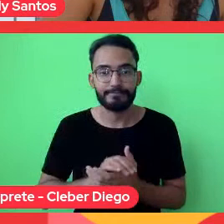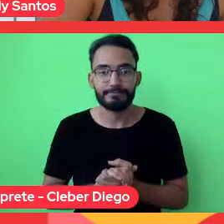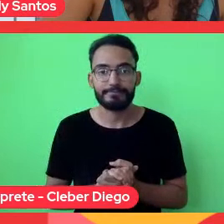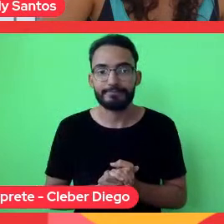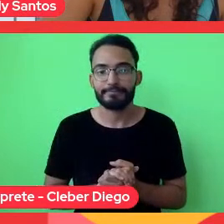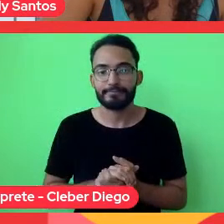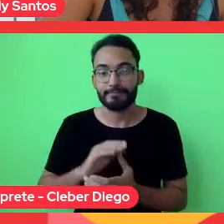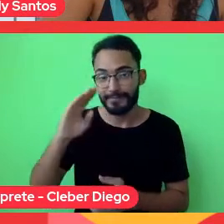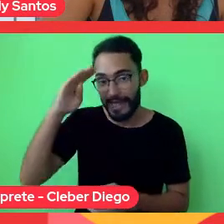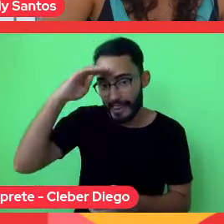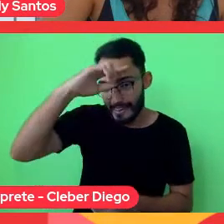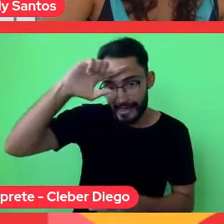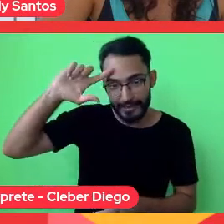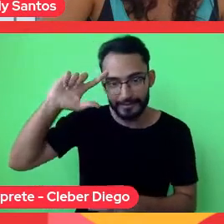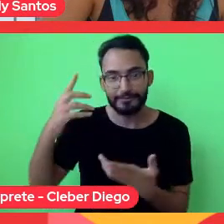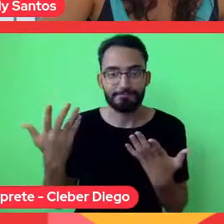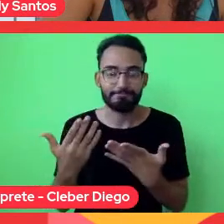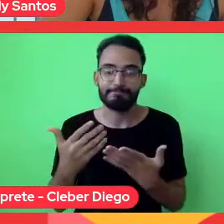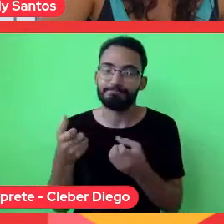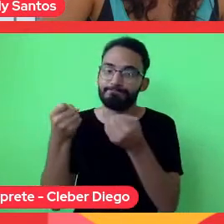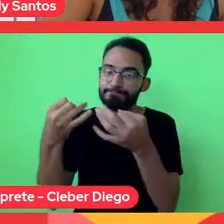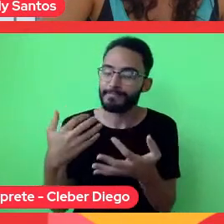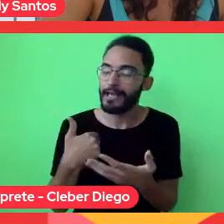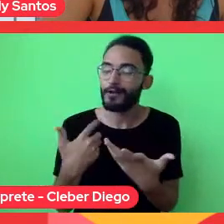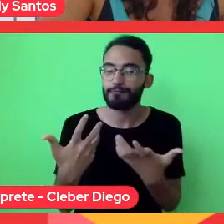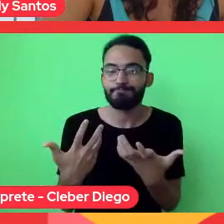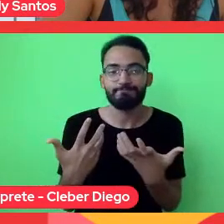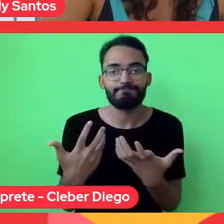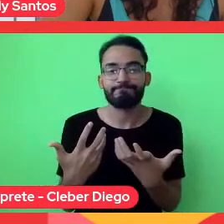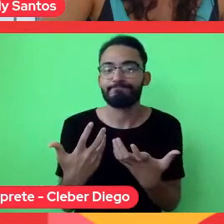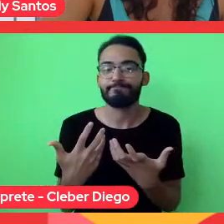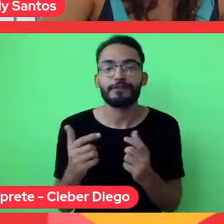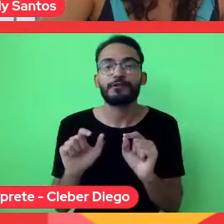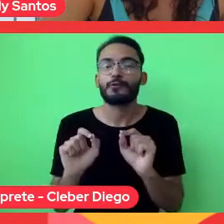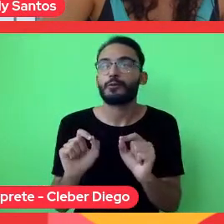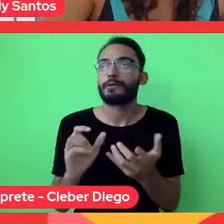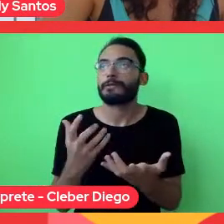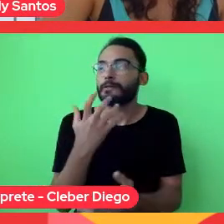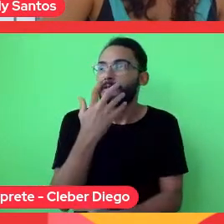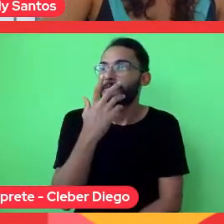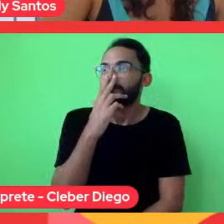Ah, o que eu tenho para falar é, gente, acho que...